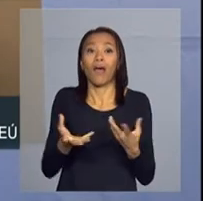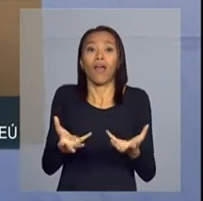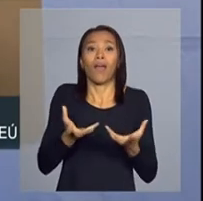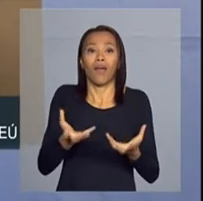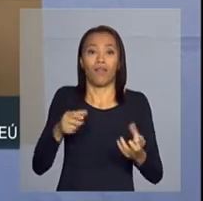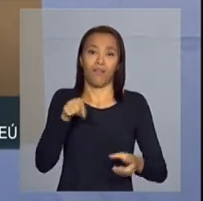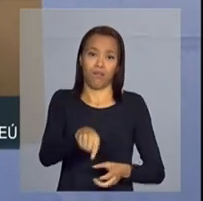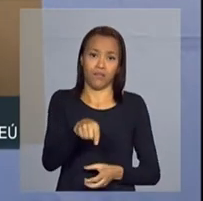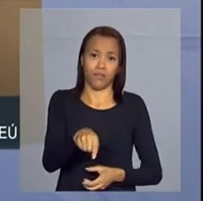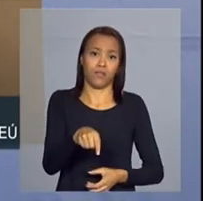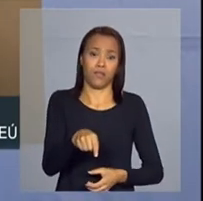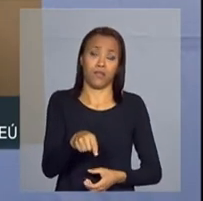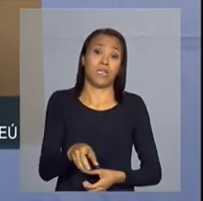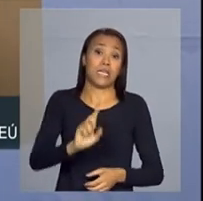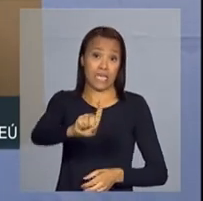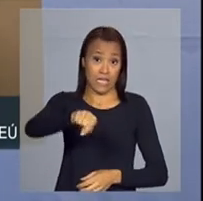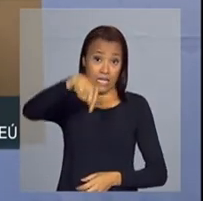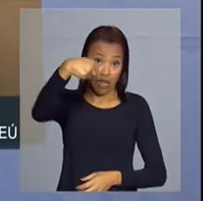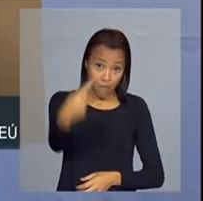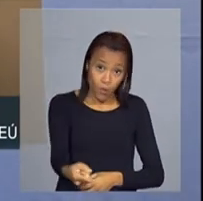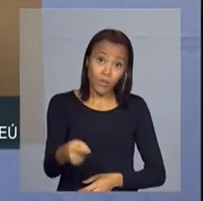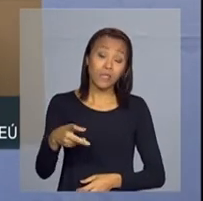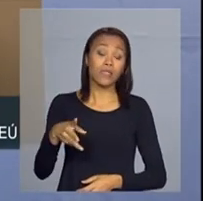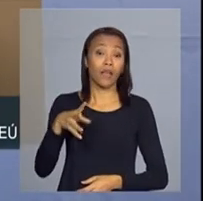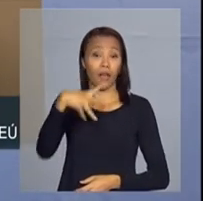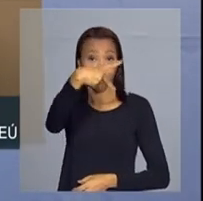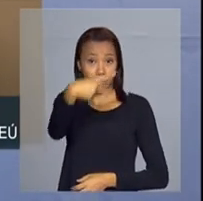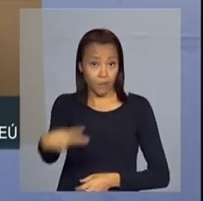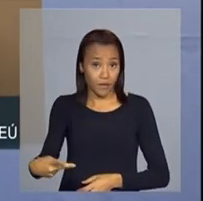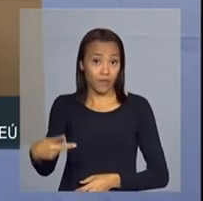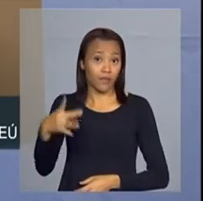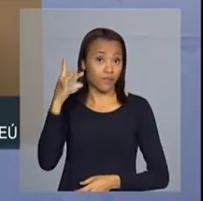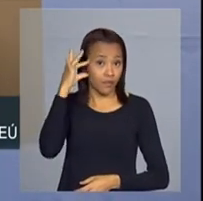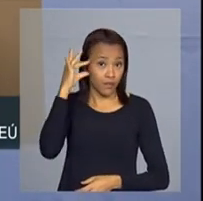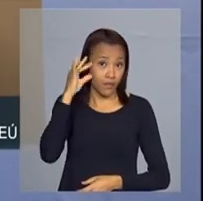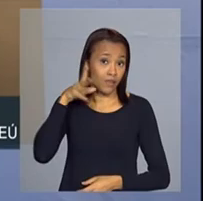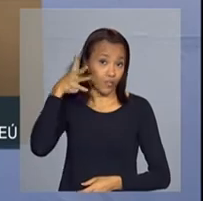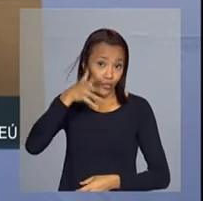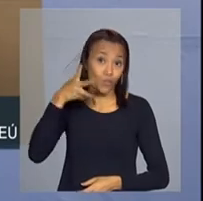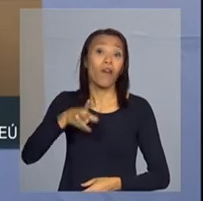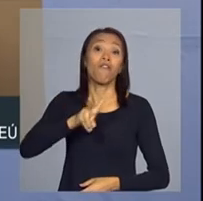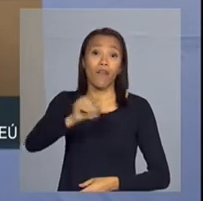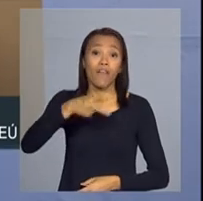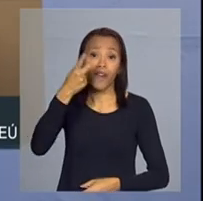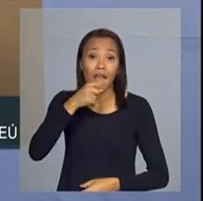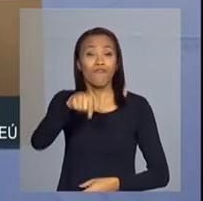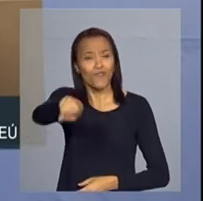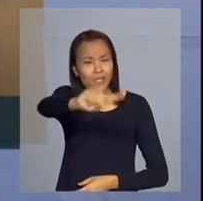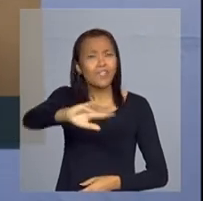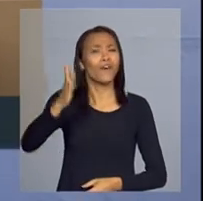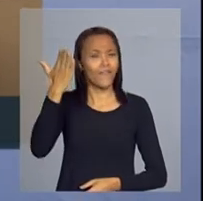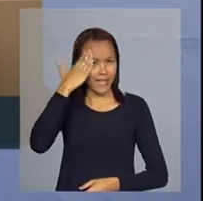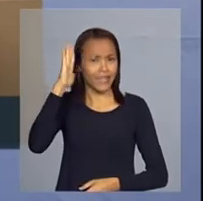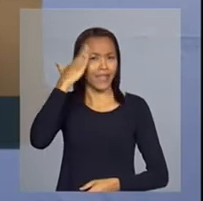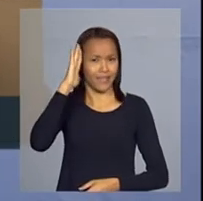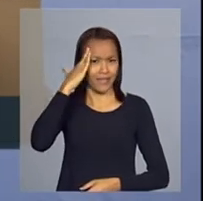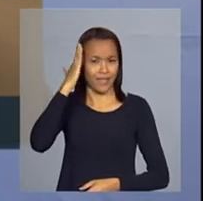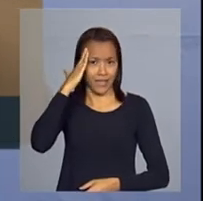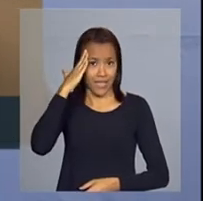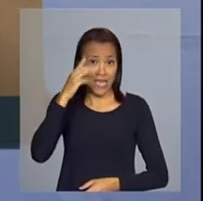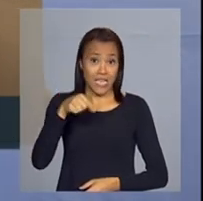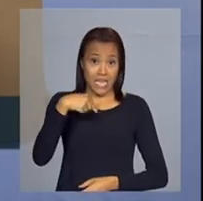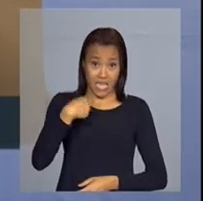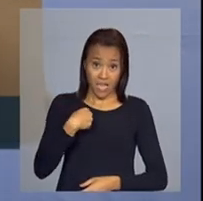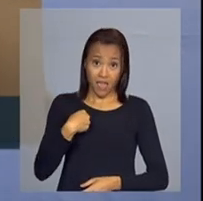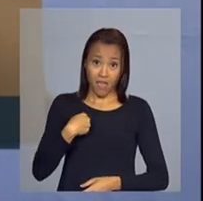E vocês, depois que a presidenta falar, vocês vão entender a razão de um sertanejo que